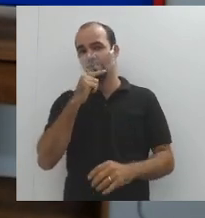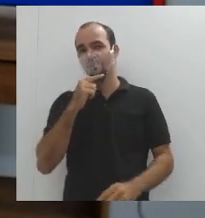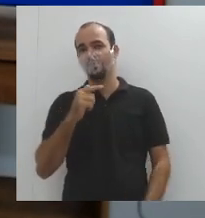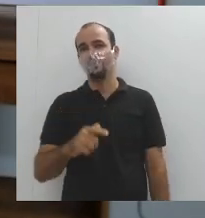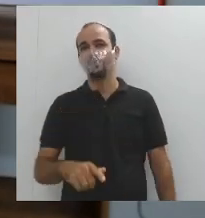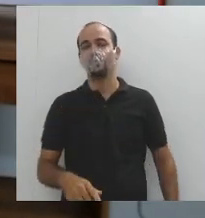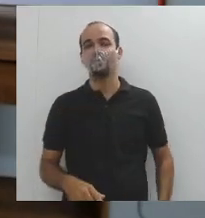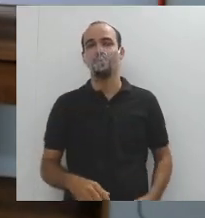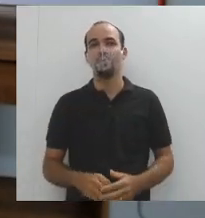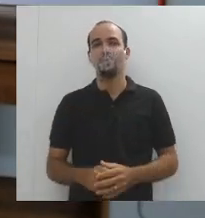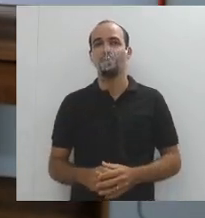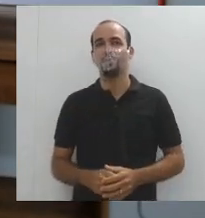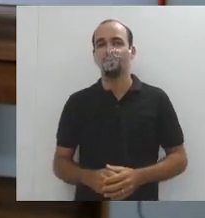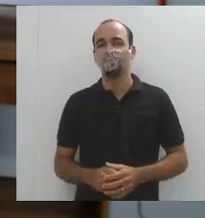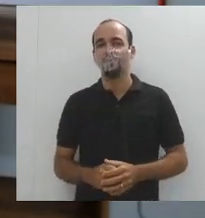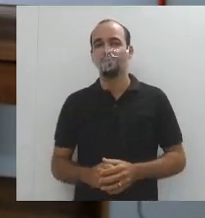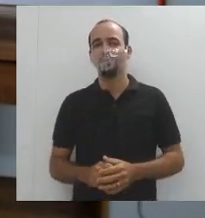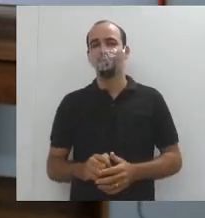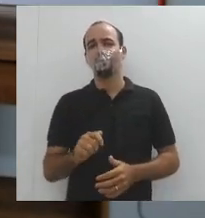carboidratos.